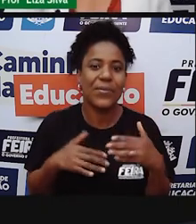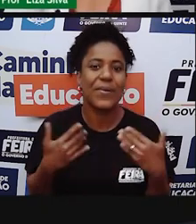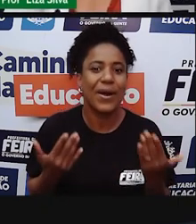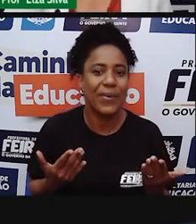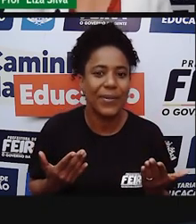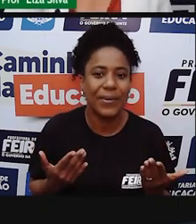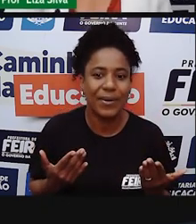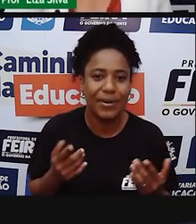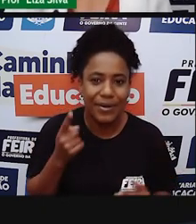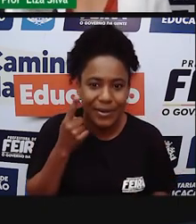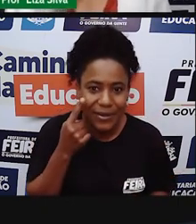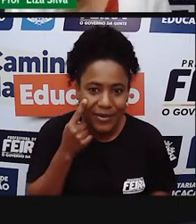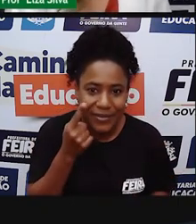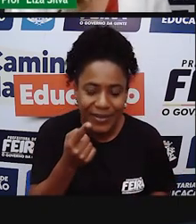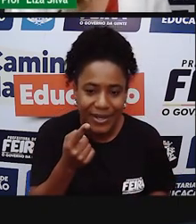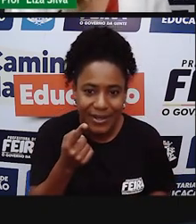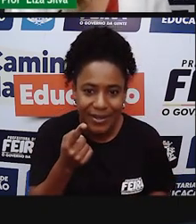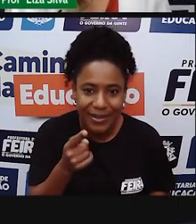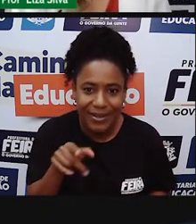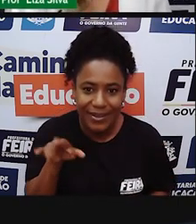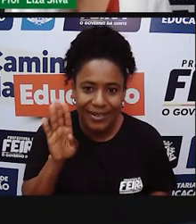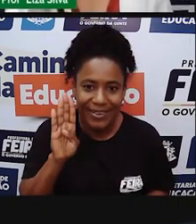Here. Letter B.